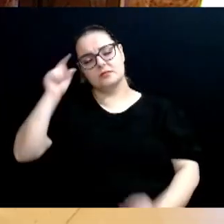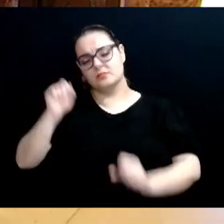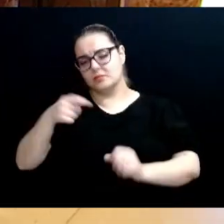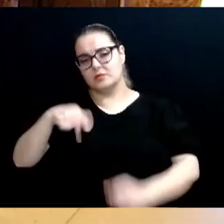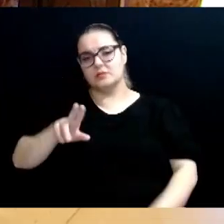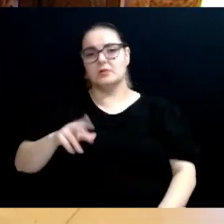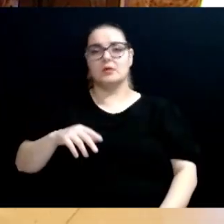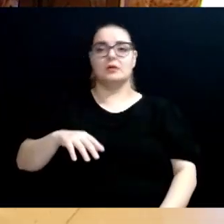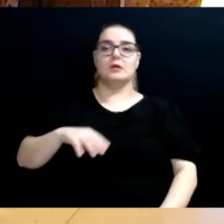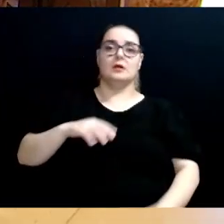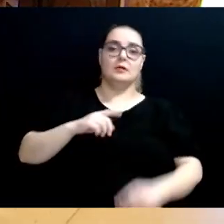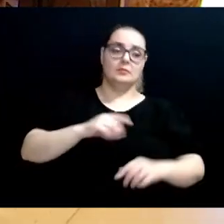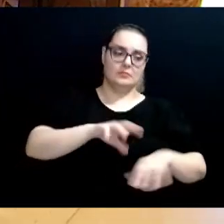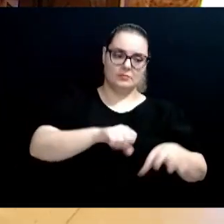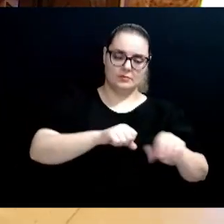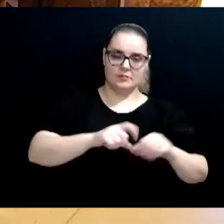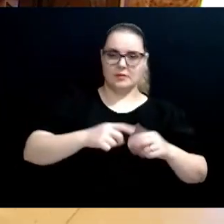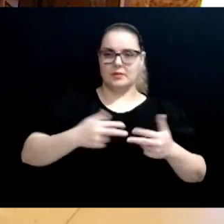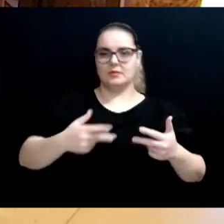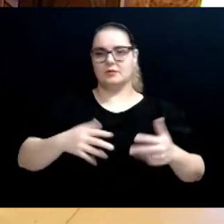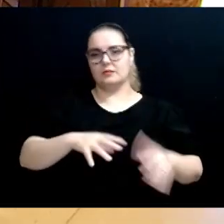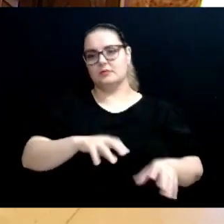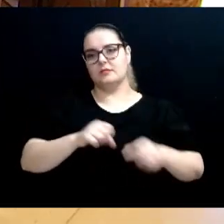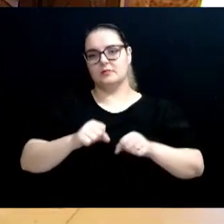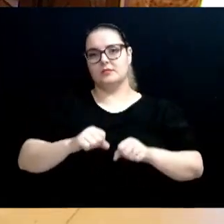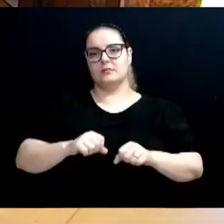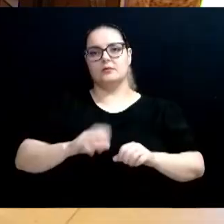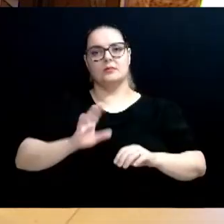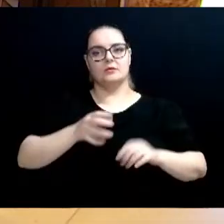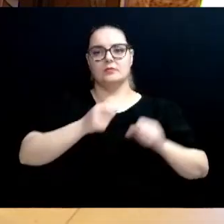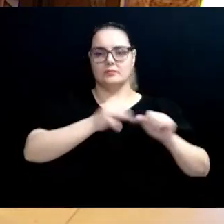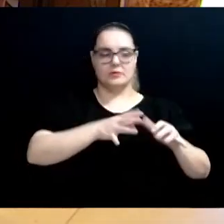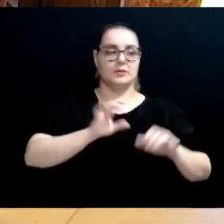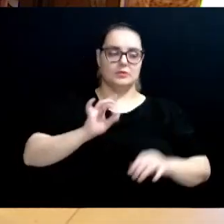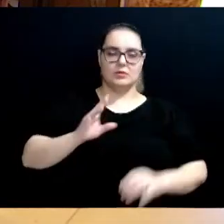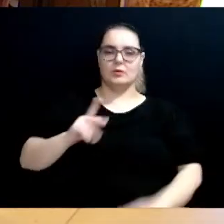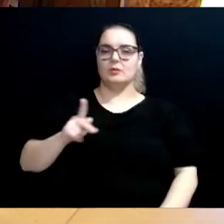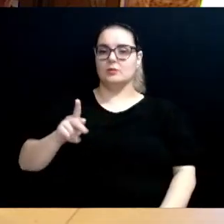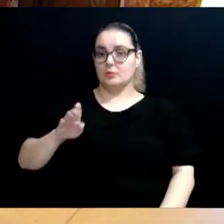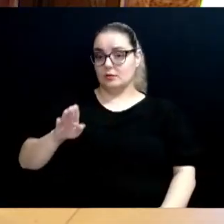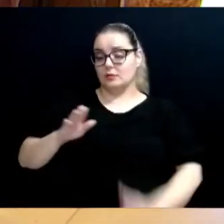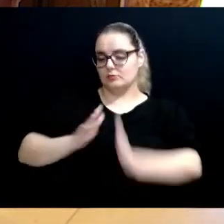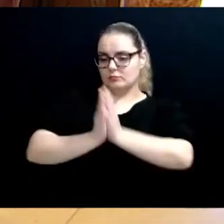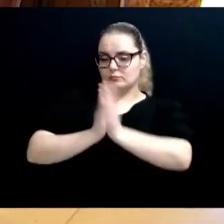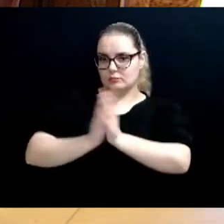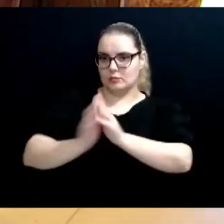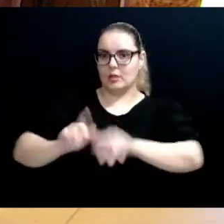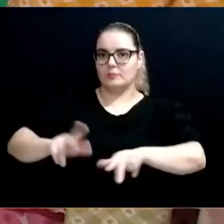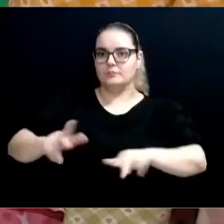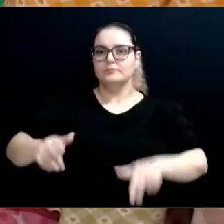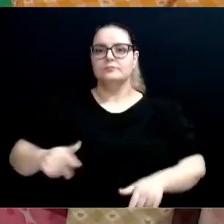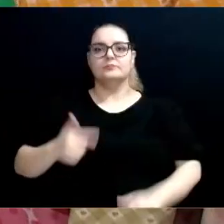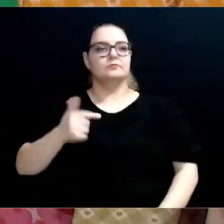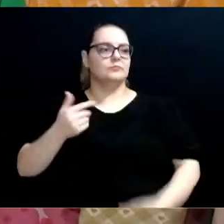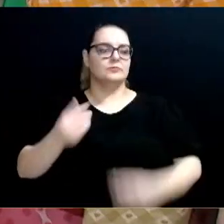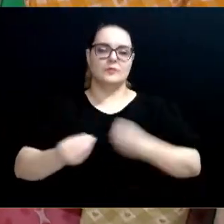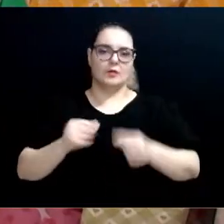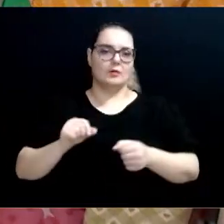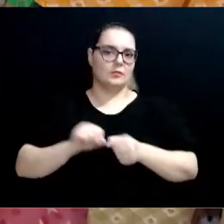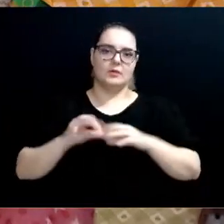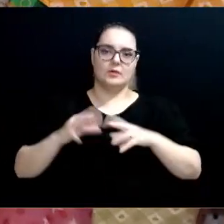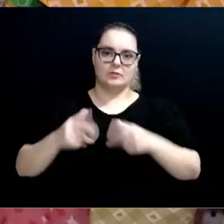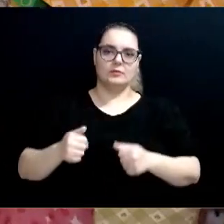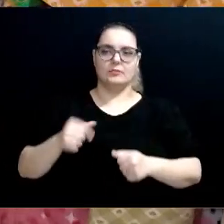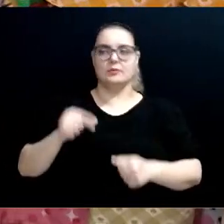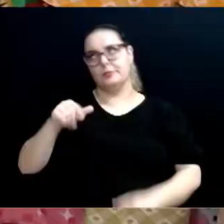dia que eu posso ir. Ela falou, então vem. Daí peguei minhas coisas e fui. Nesse tempo eu já tinha abandonado as outras coisas, eu estava só com os brinquedos. Certo. Porque eu percebi que não dava